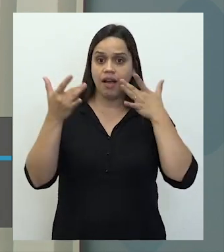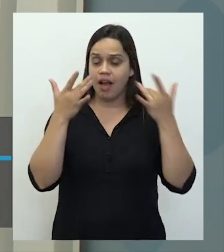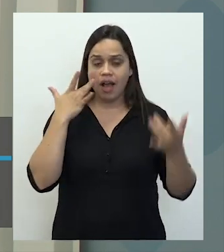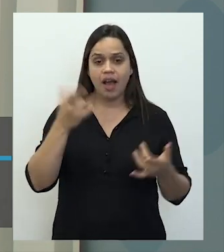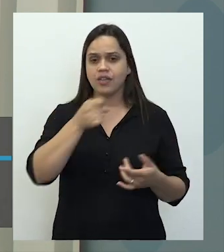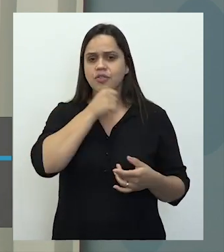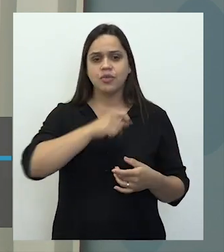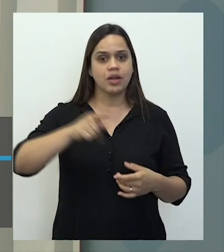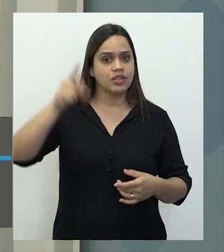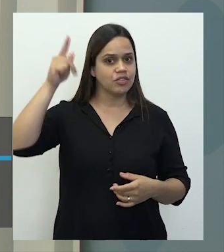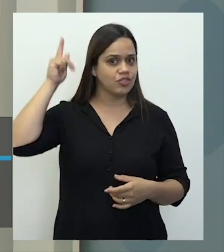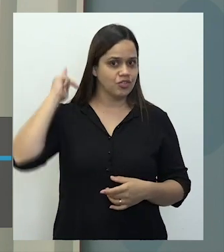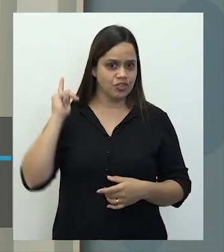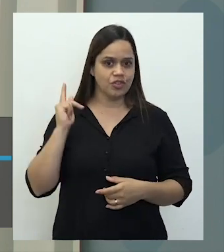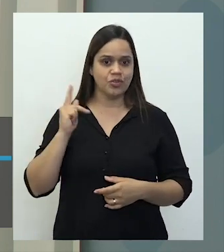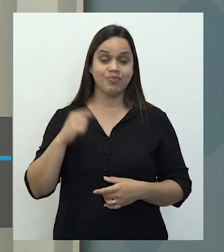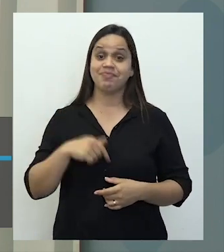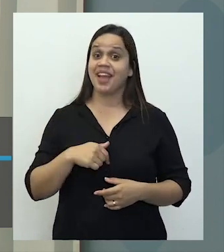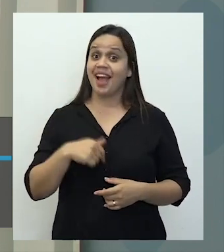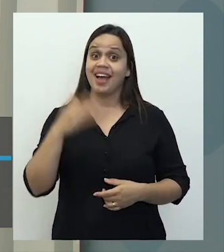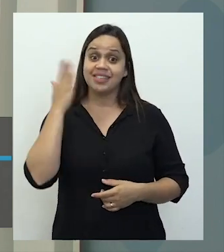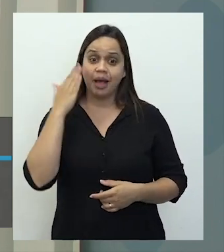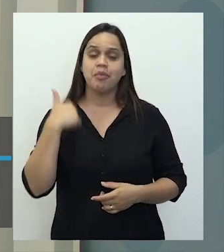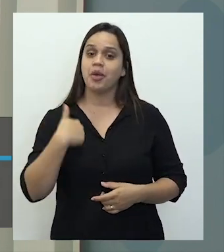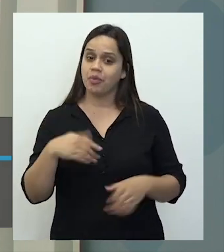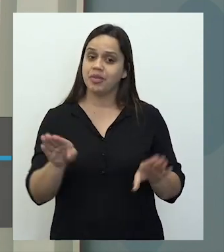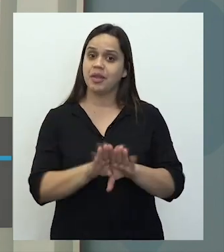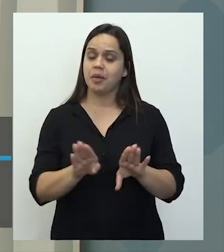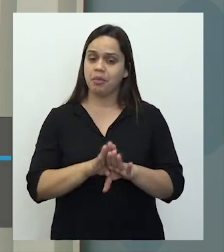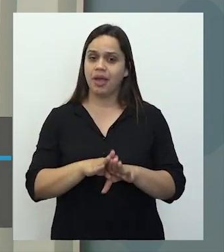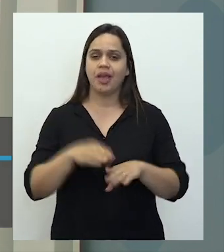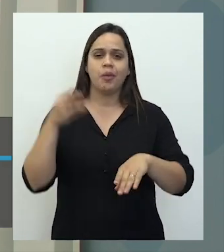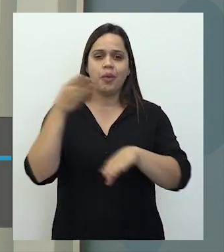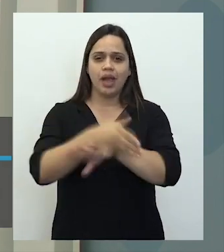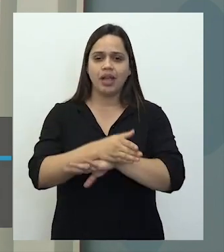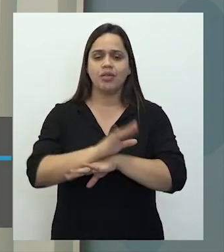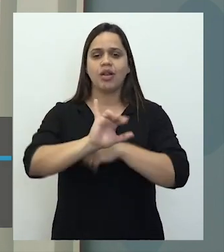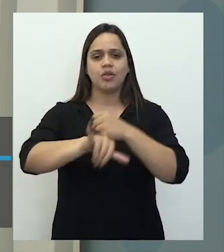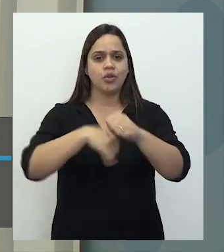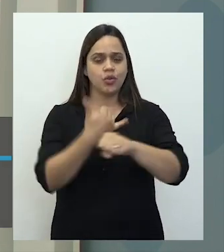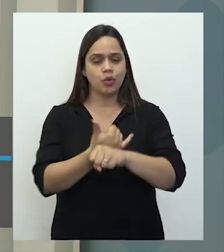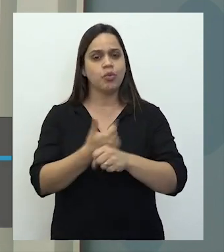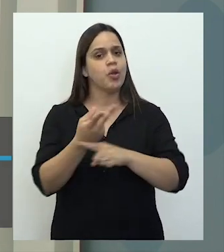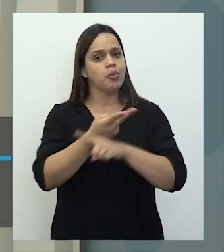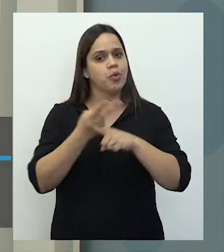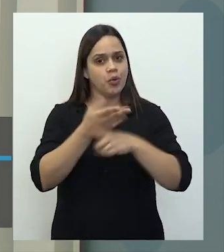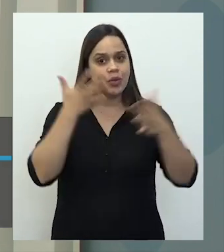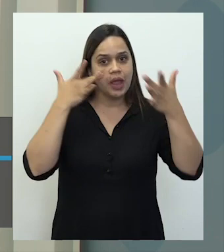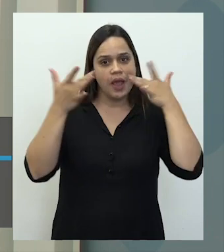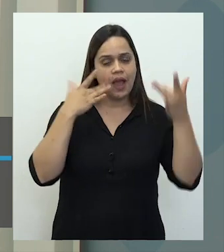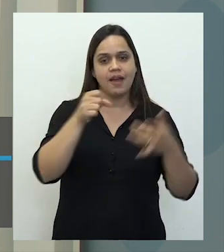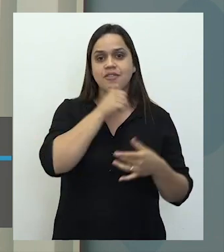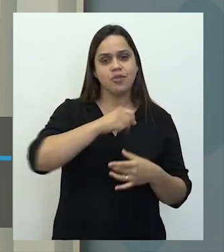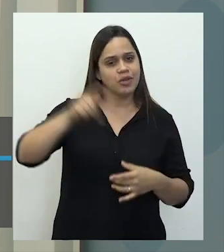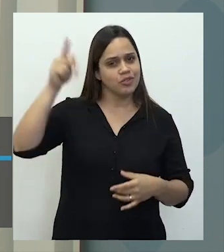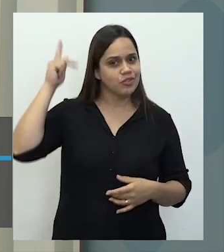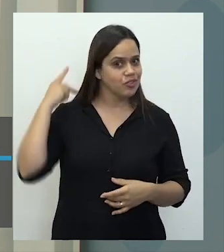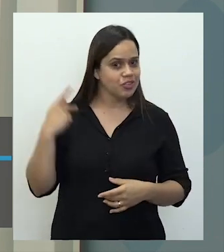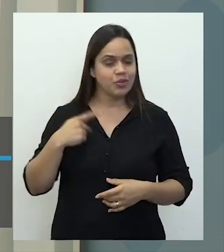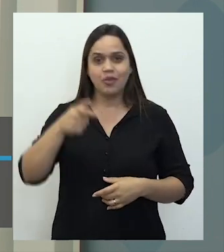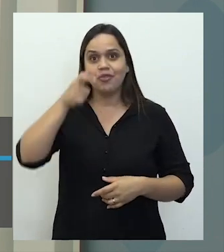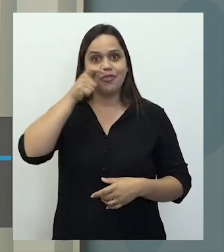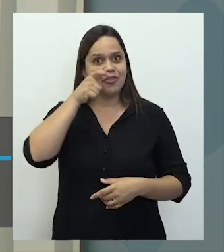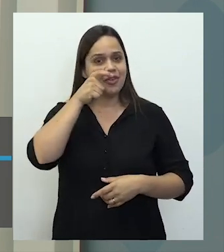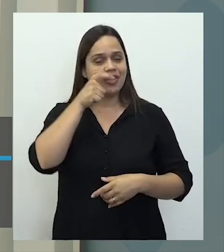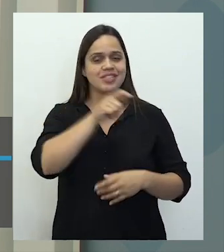antigas. Eu também tenho esse prazer. Eu vou lá no YouTube e eu procuro peças de teatro antigas, né? E fico assistindo. É